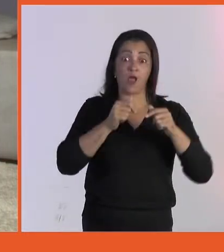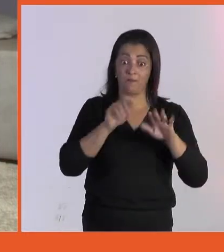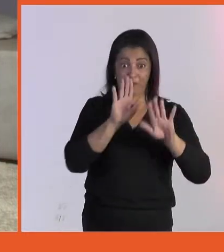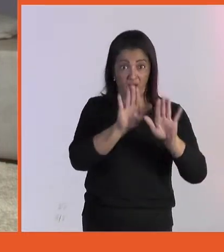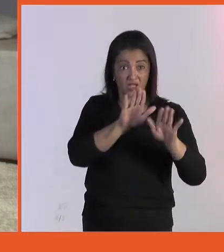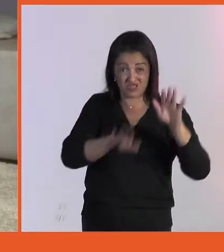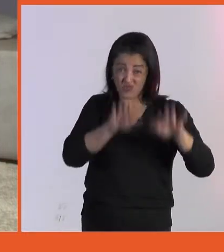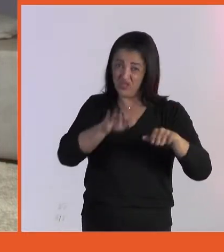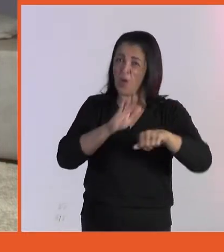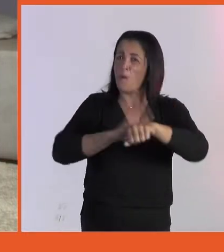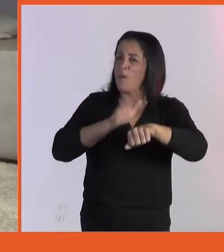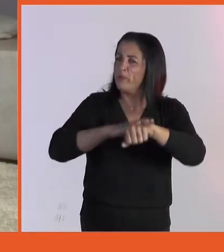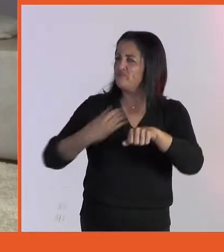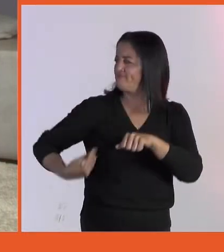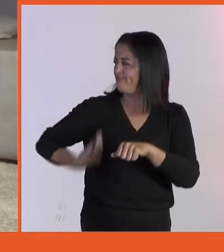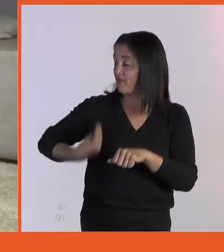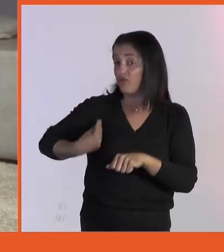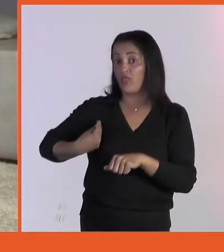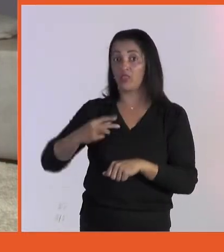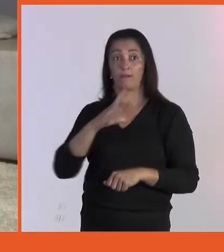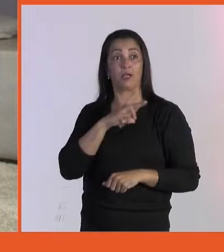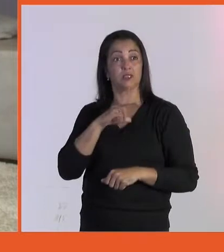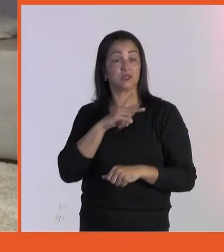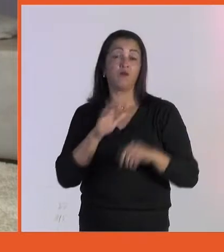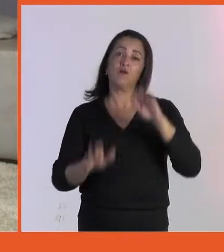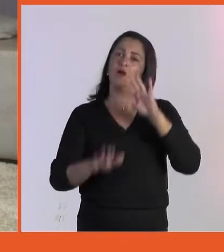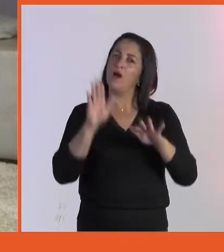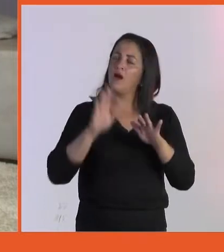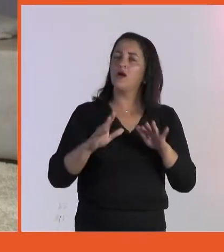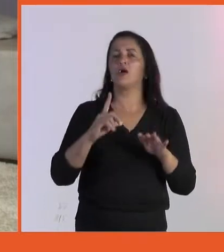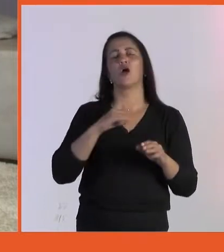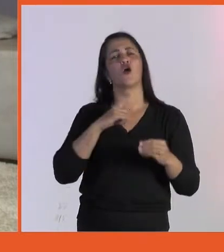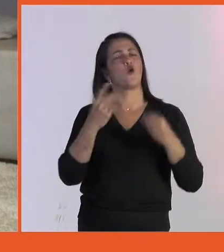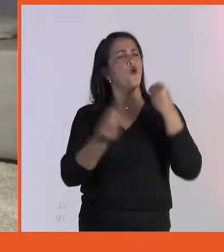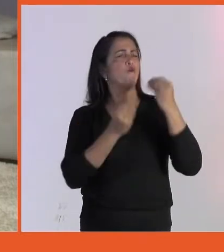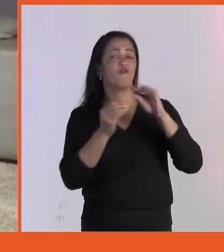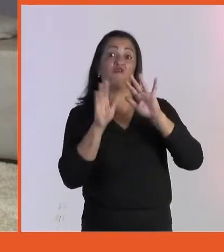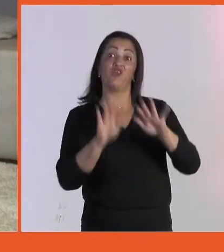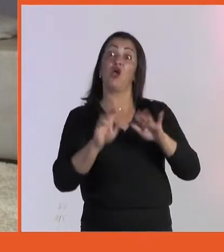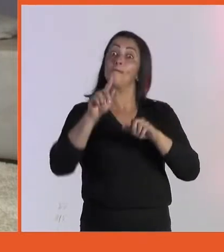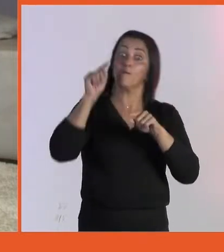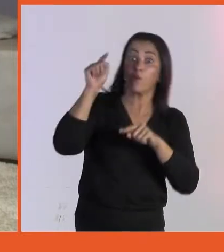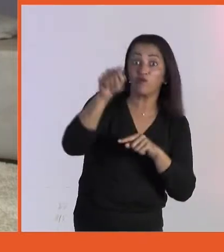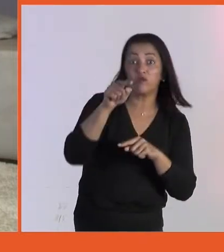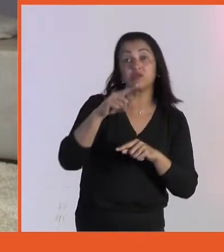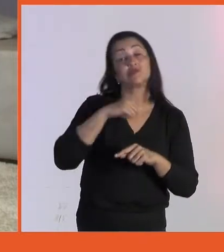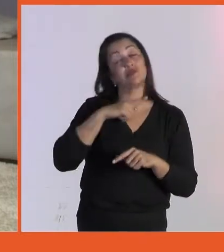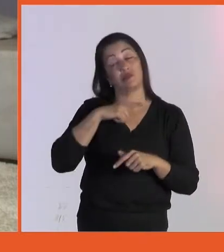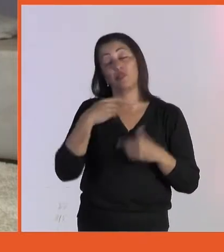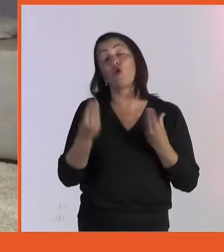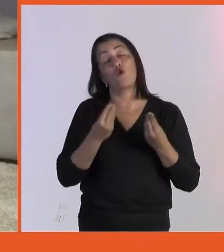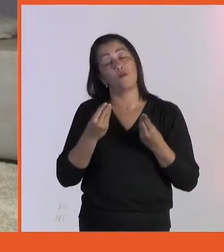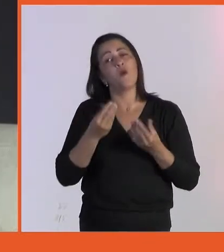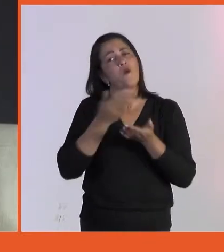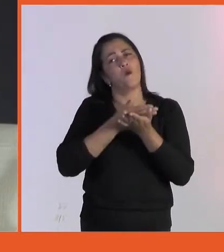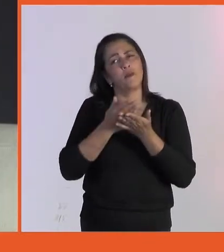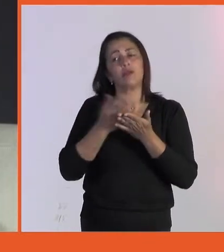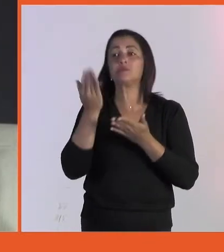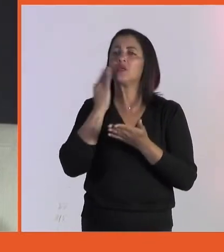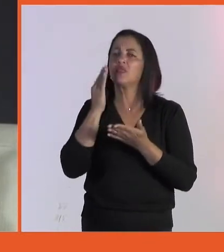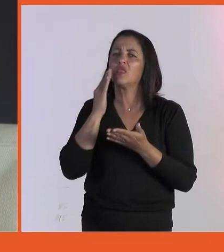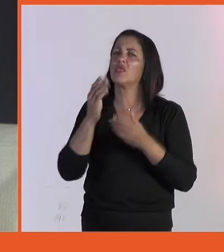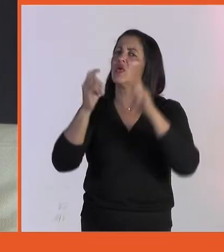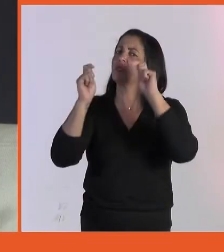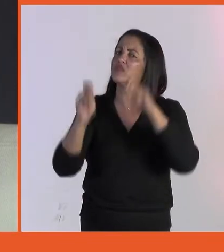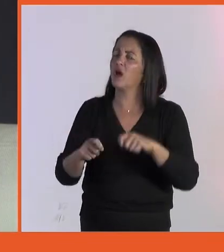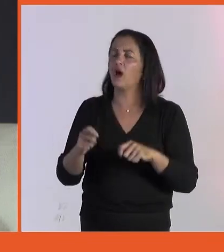pessoal, a gente percebeu exatamente isso que você falou agora, sabe? A pessoa fica por você. E aí, e você começa a entender, conforme você arrisca outros